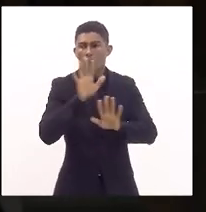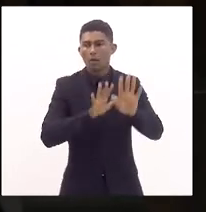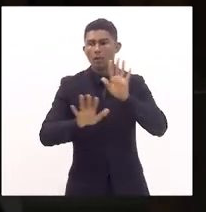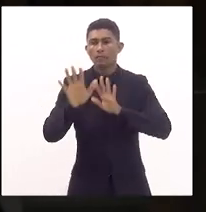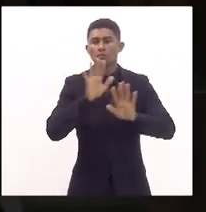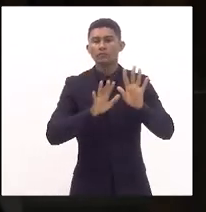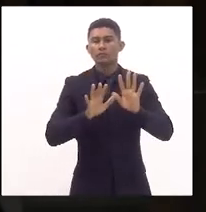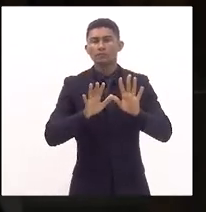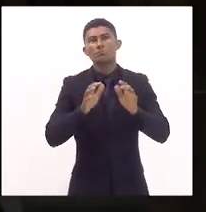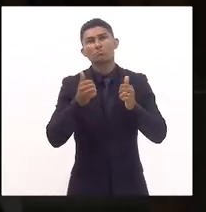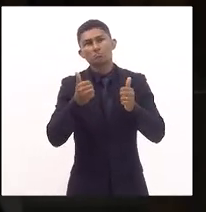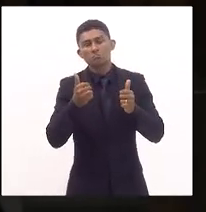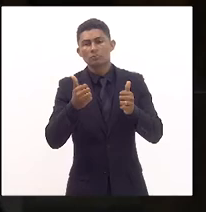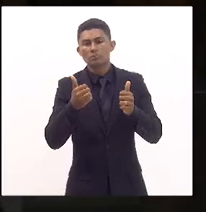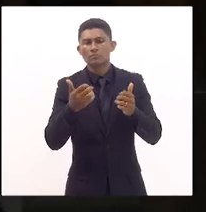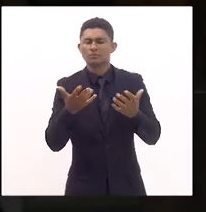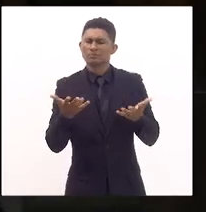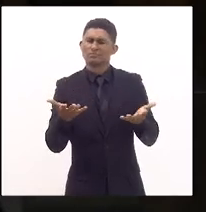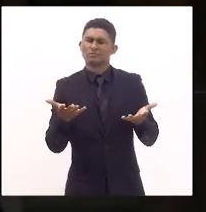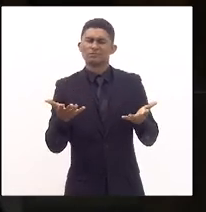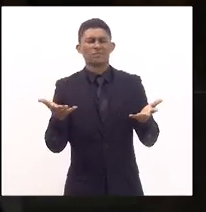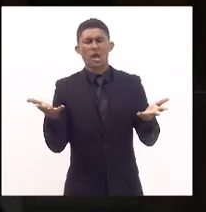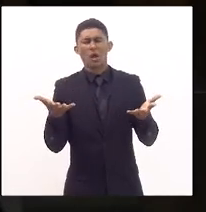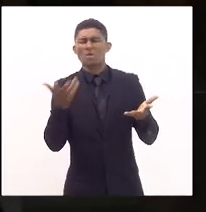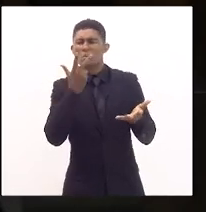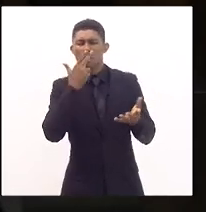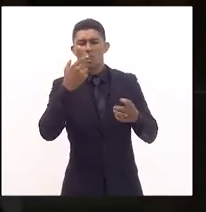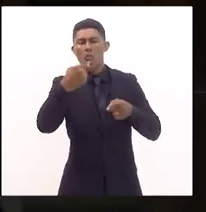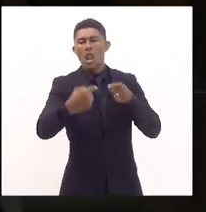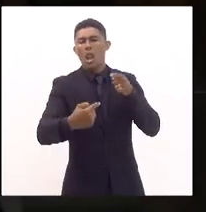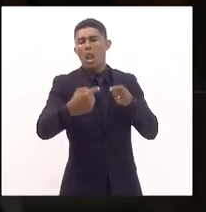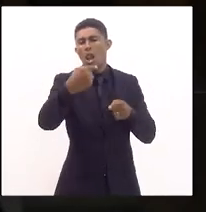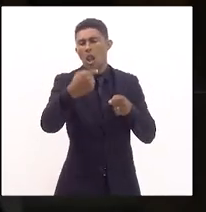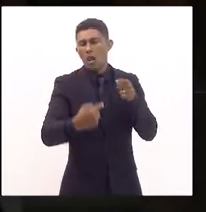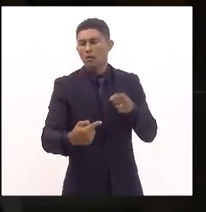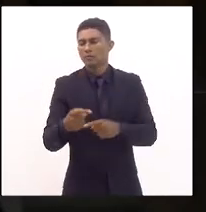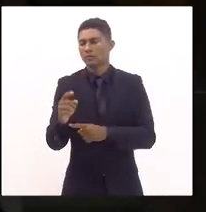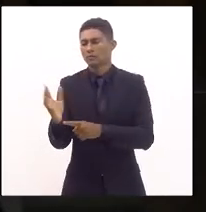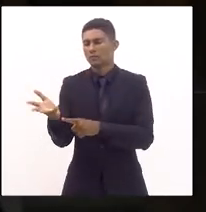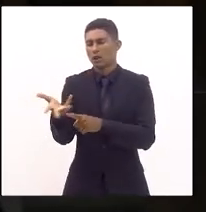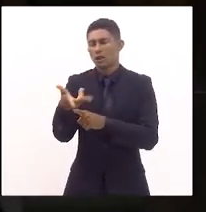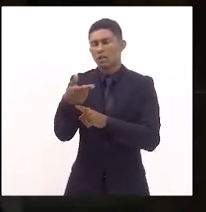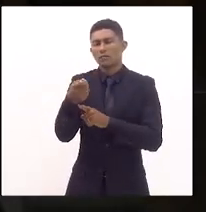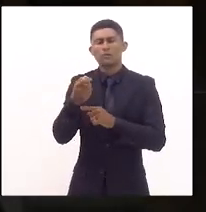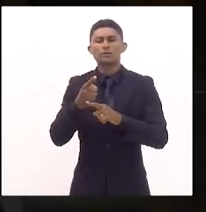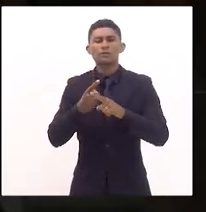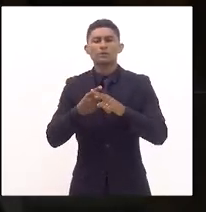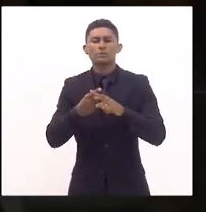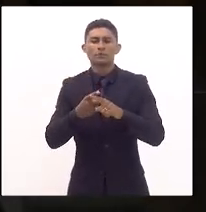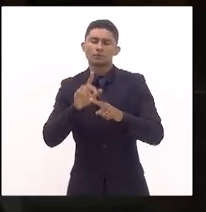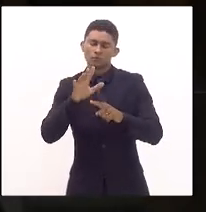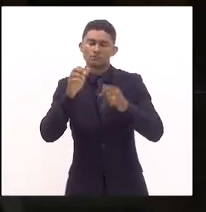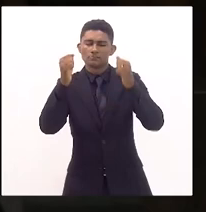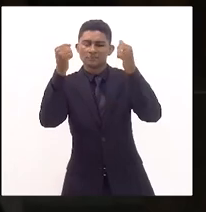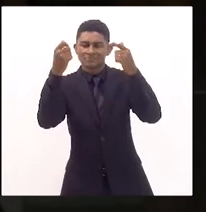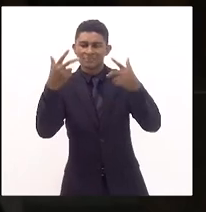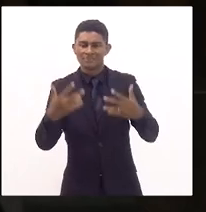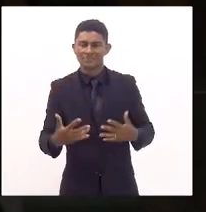uma tese populista eleitoral. Porque, só abordando um aspecto, deputado Waldeck